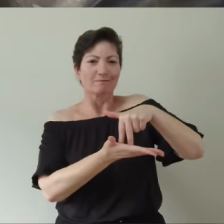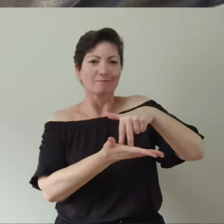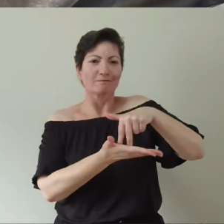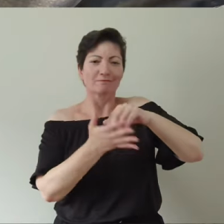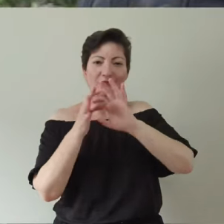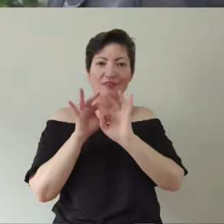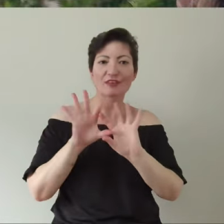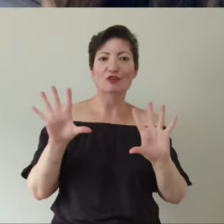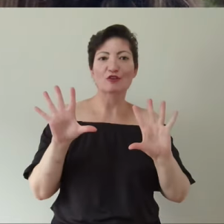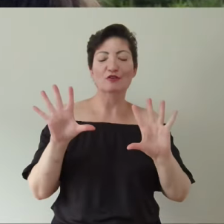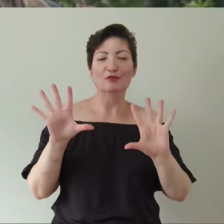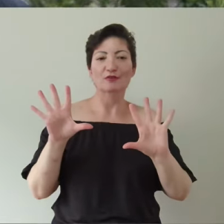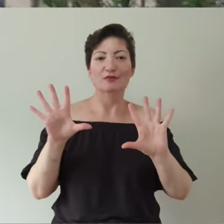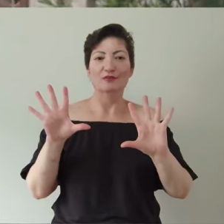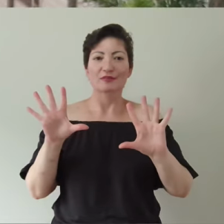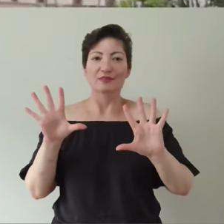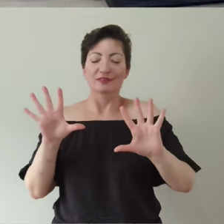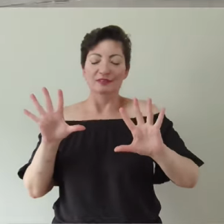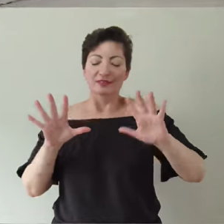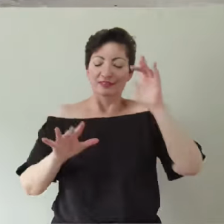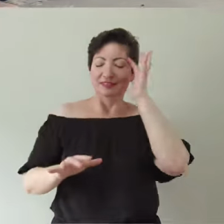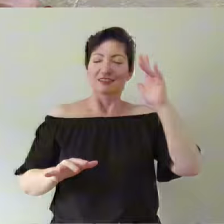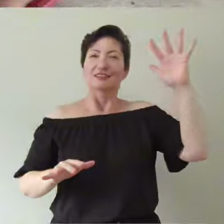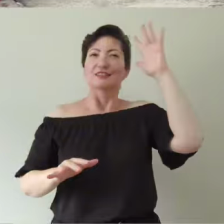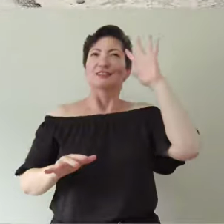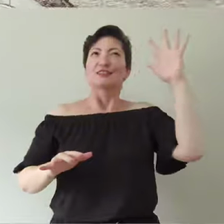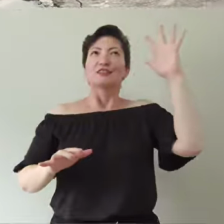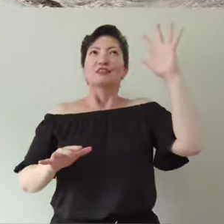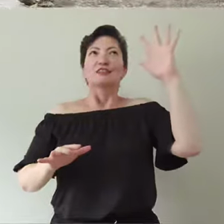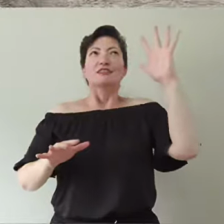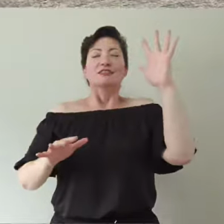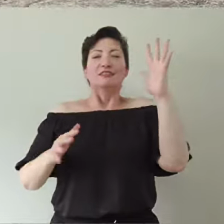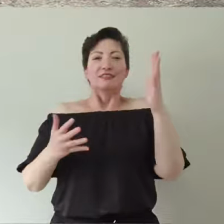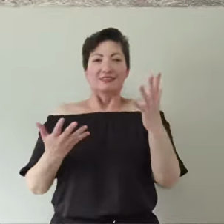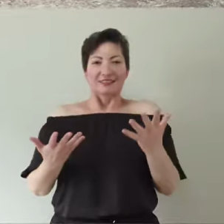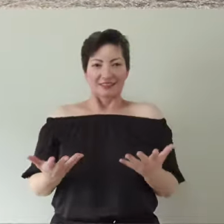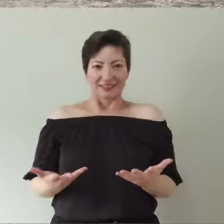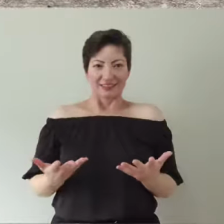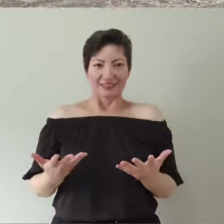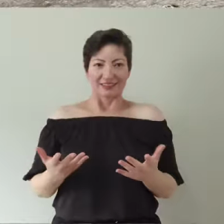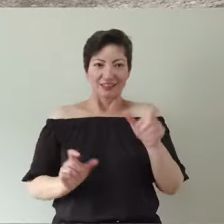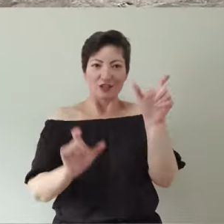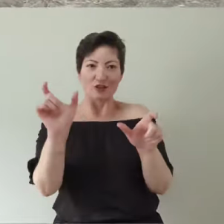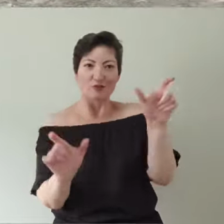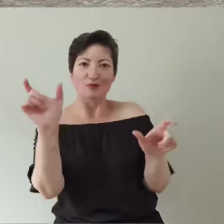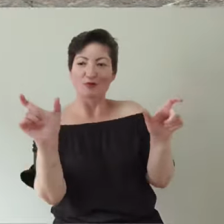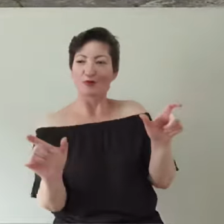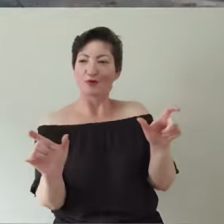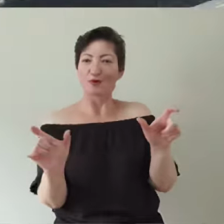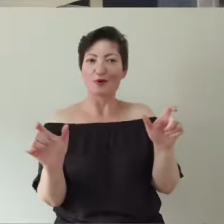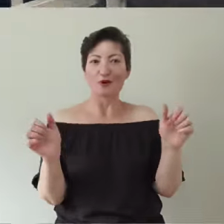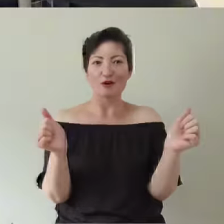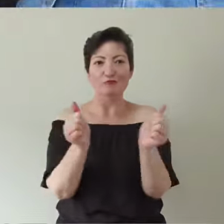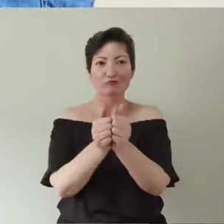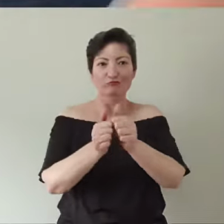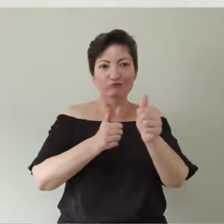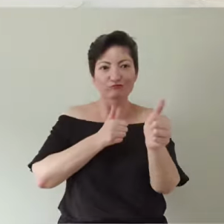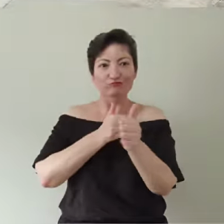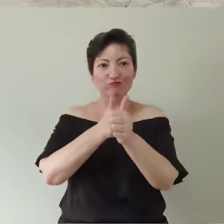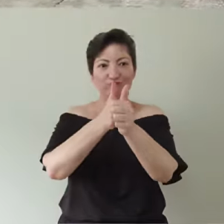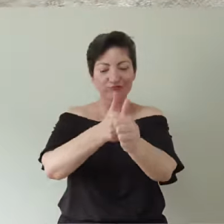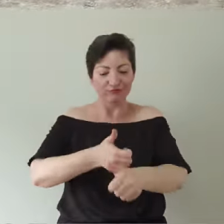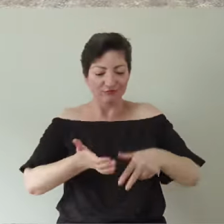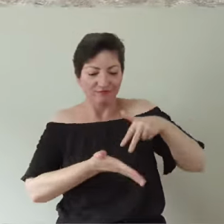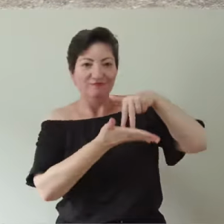se libertaram, se realizaram e se humanizaram. Pessoas que se tornaram protagonistas de suas